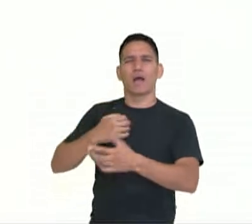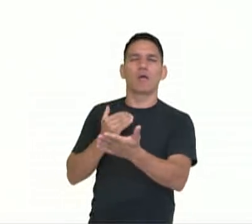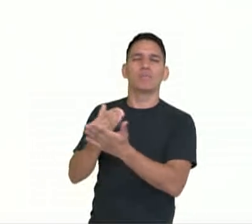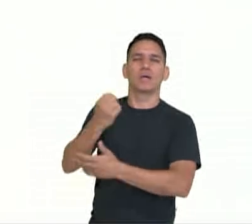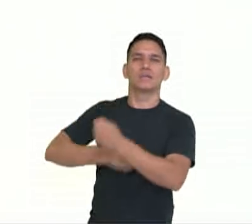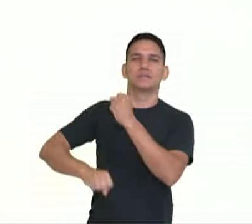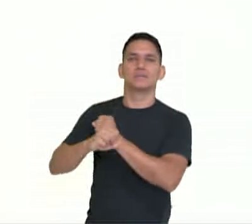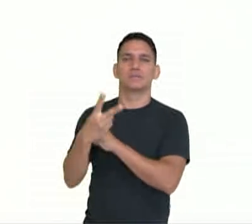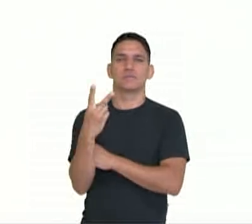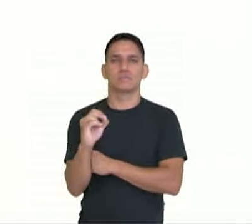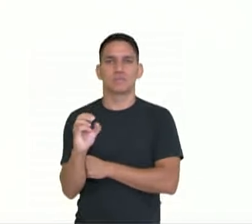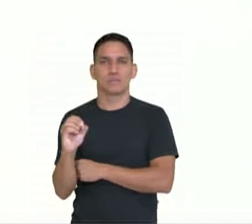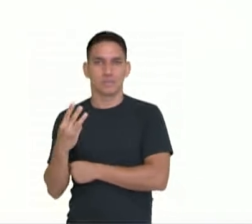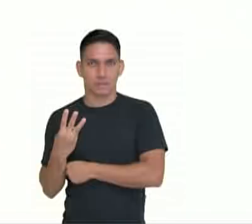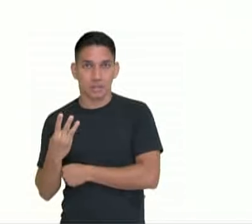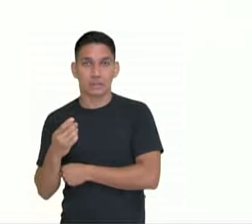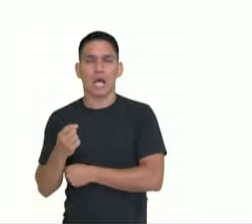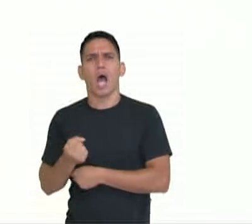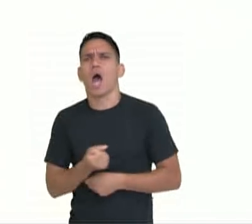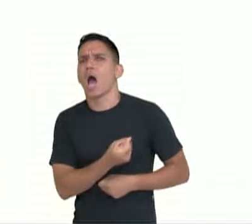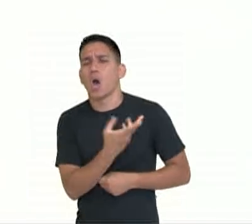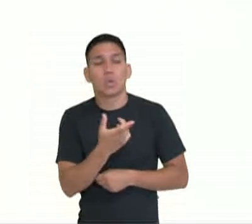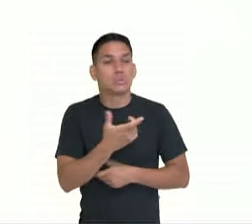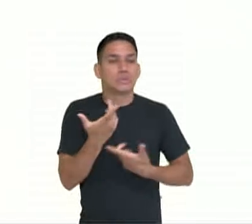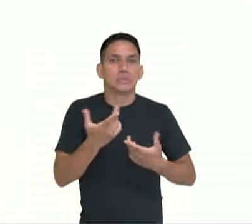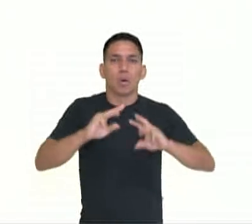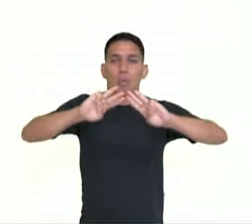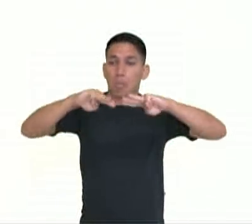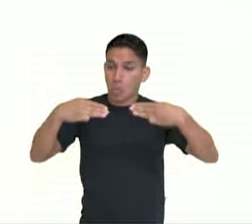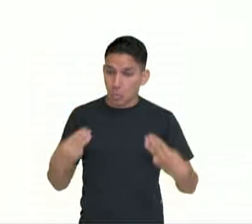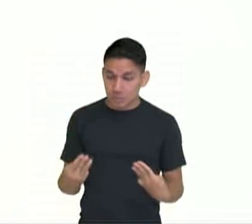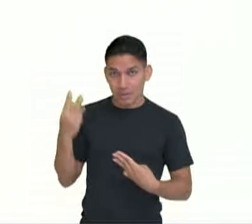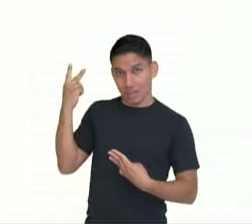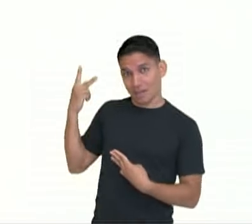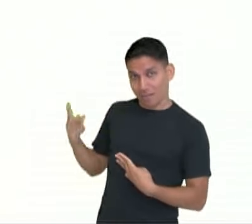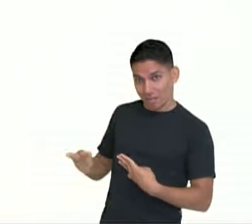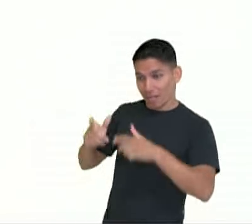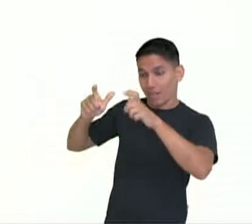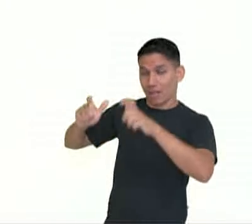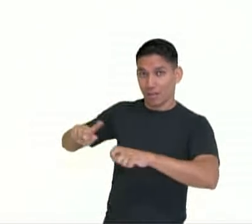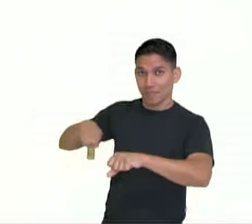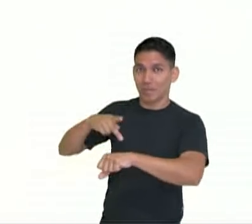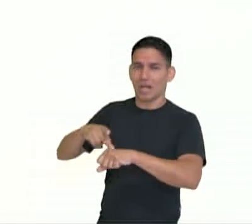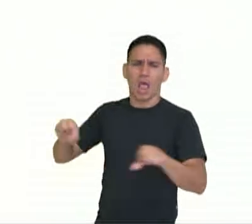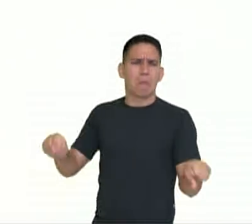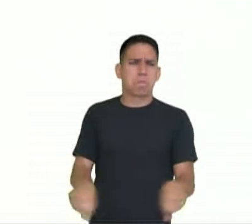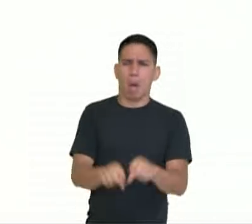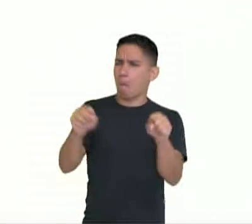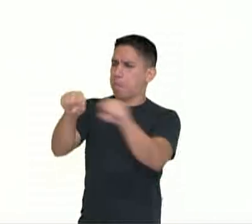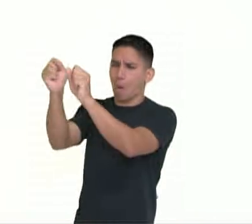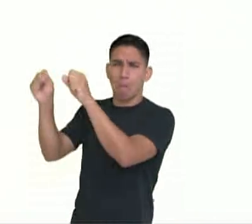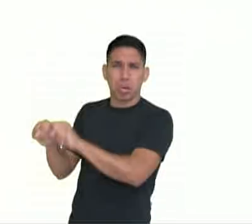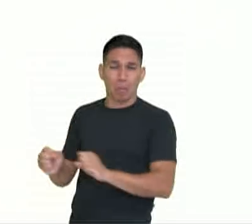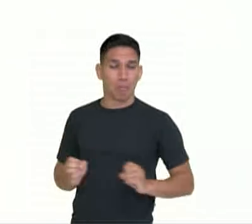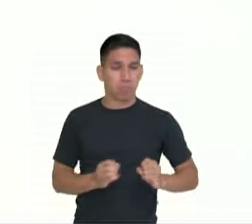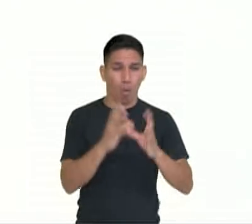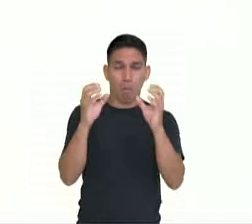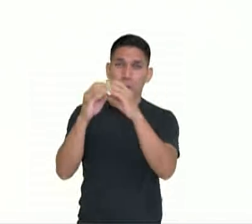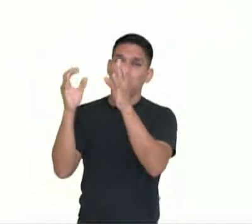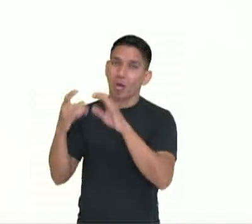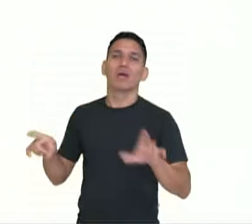conflito, muitos acervos que tinham nos museus iraquianos foram quebrados, bombardeados e até